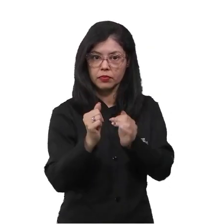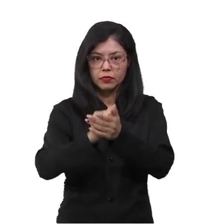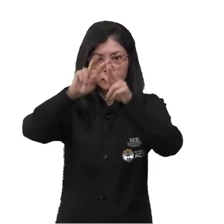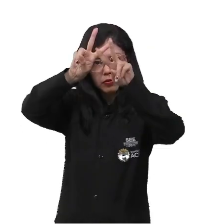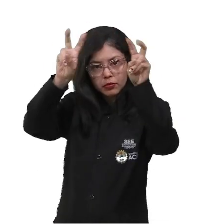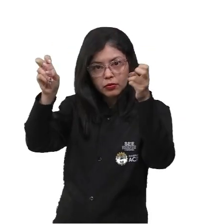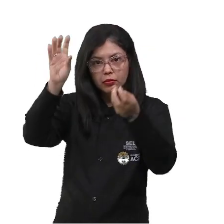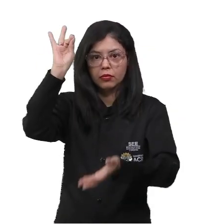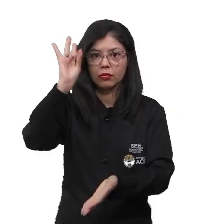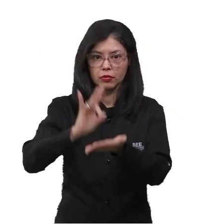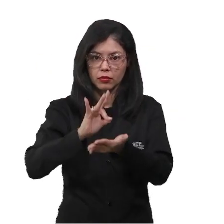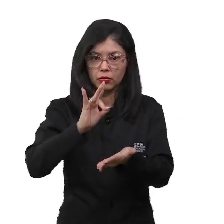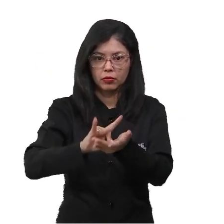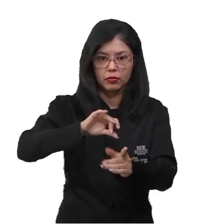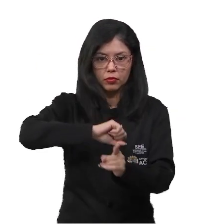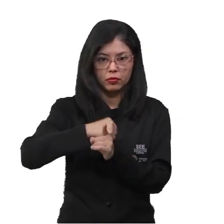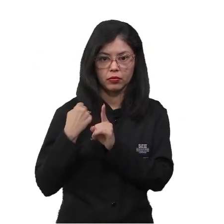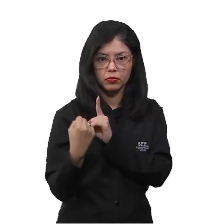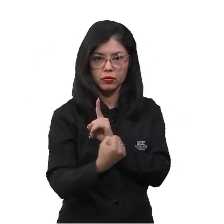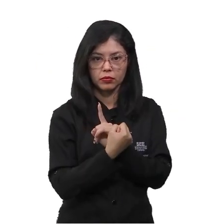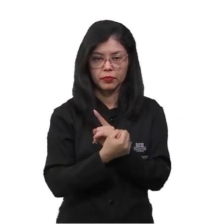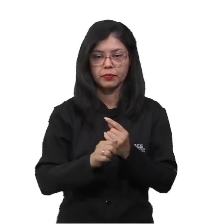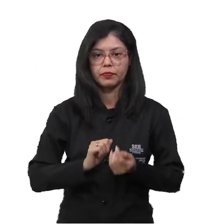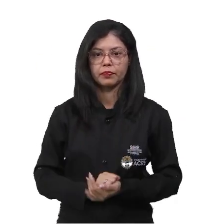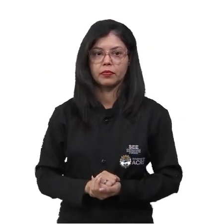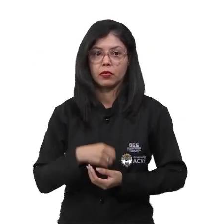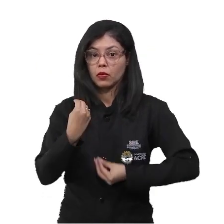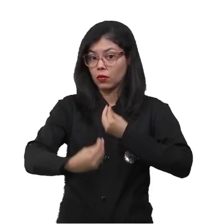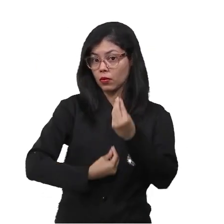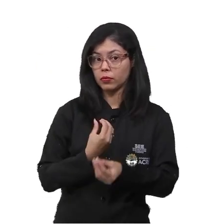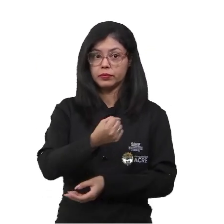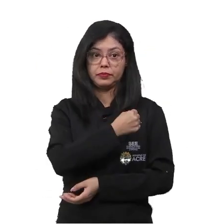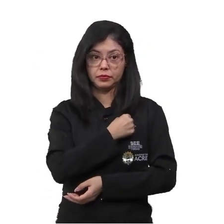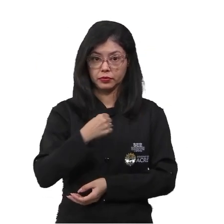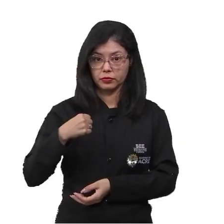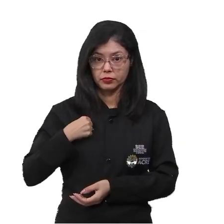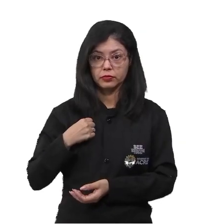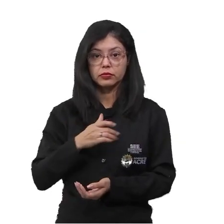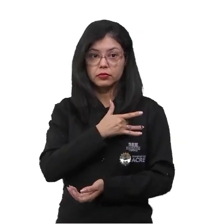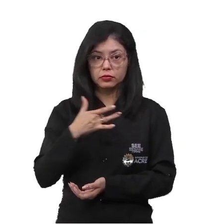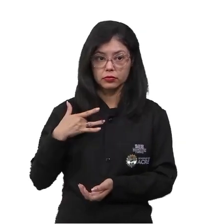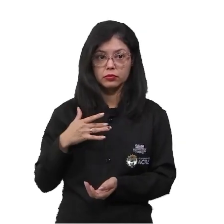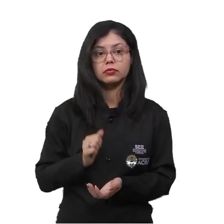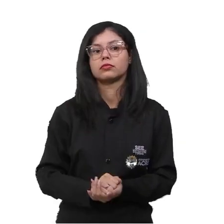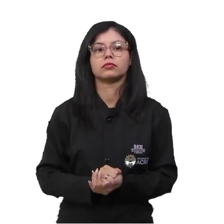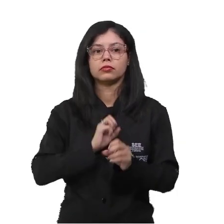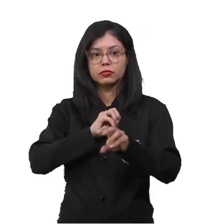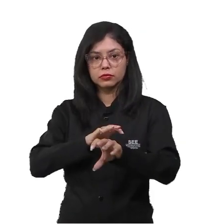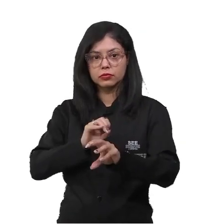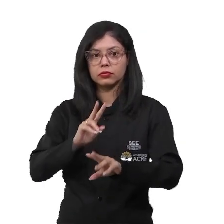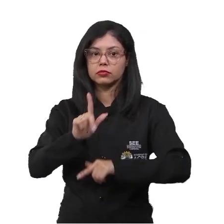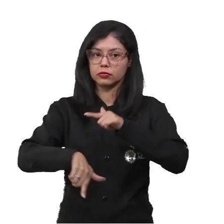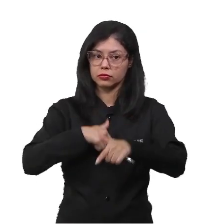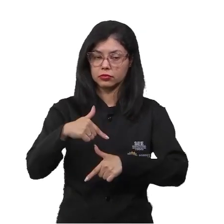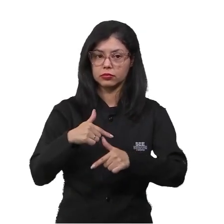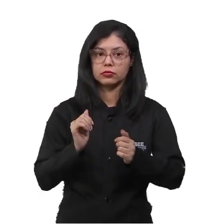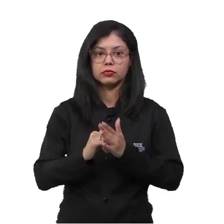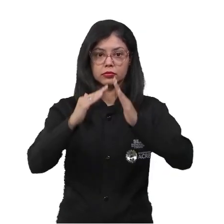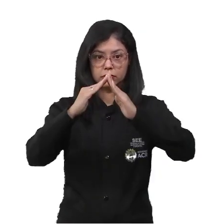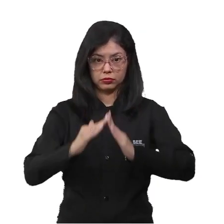refletir aspectos da realidade social, como saúde, educação,